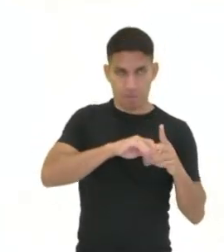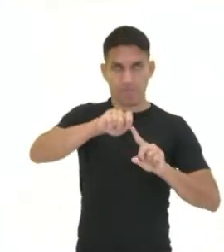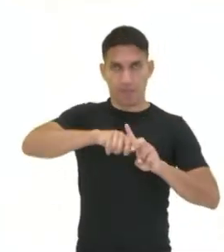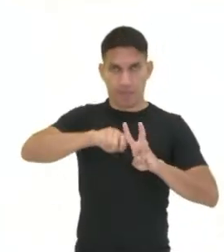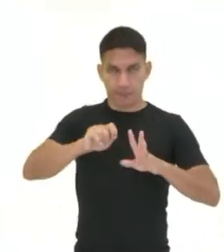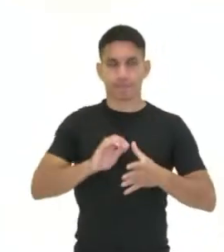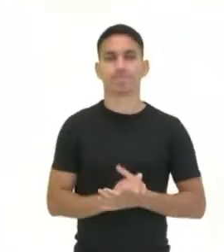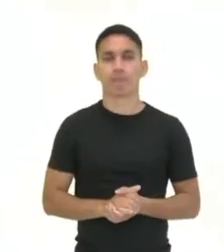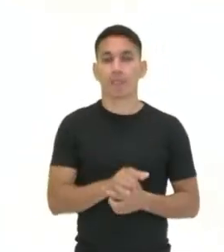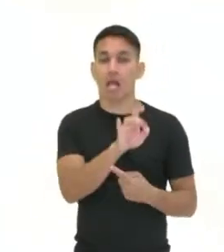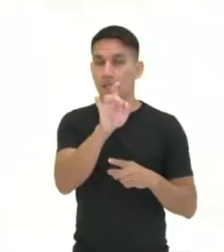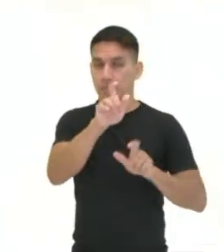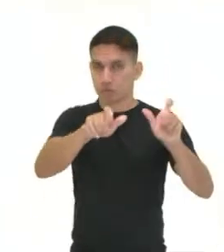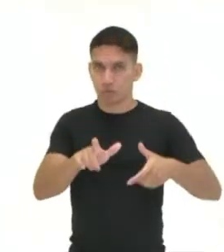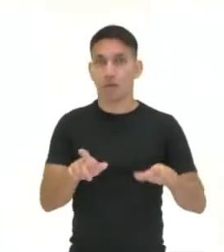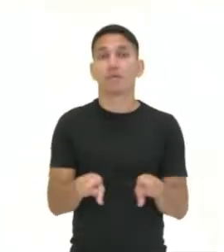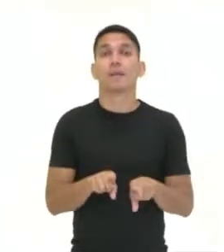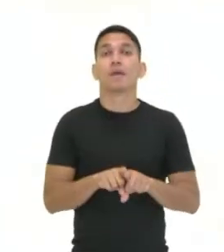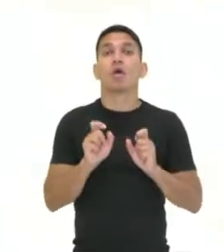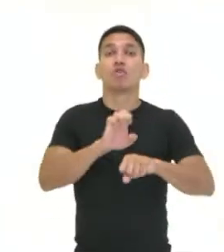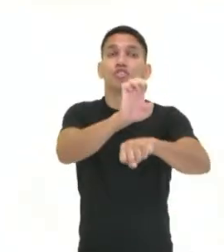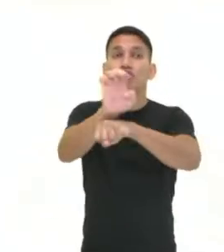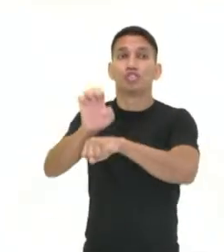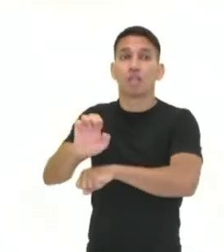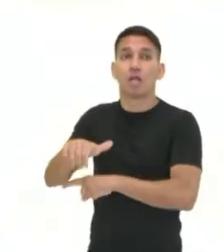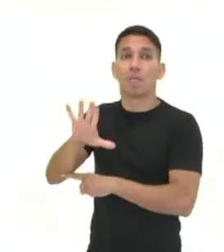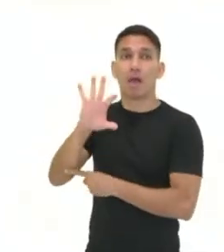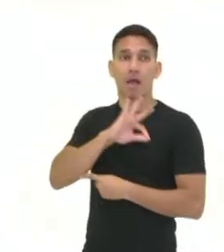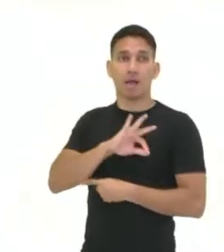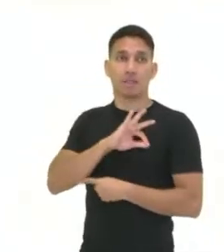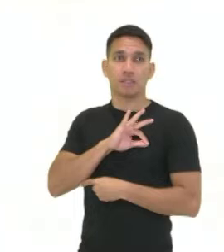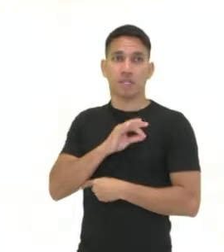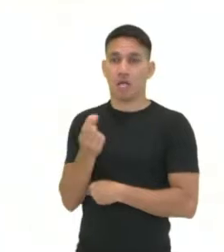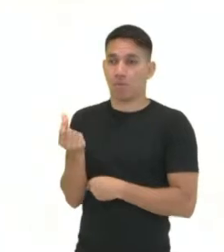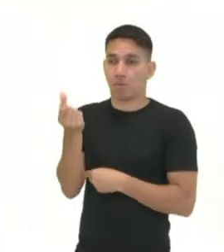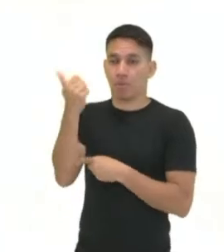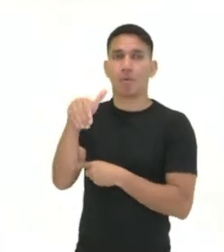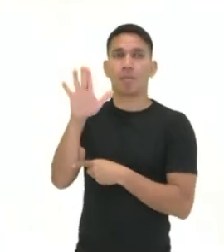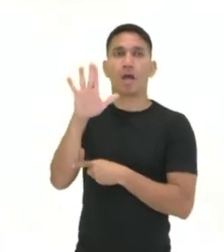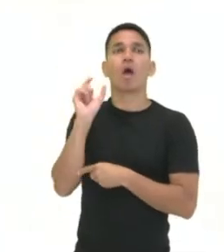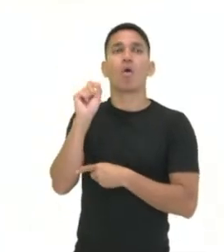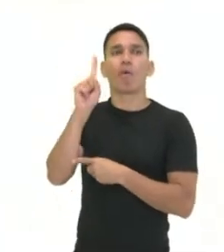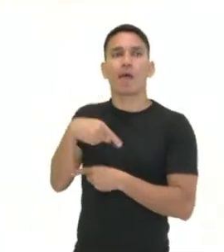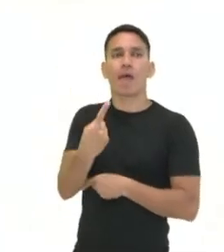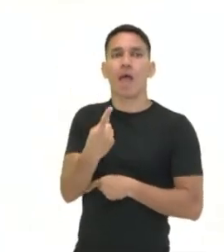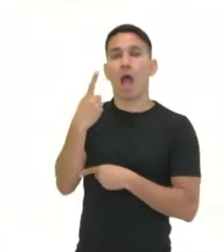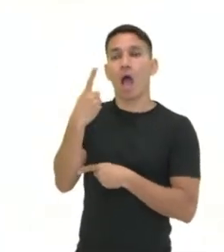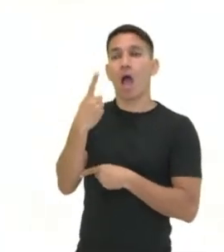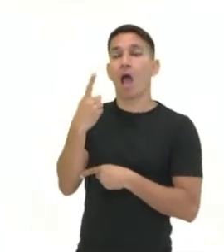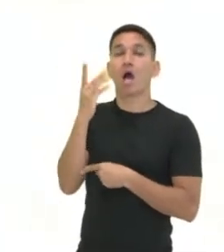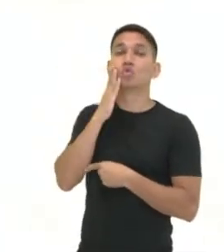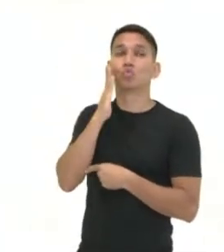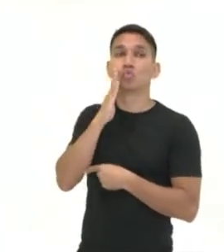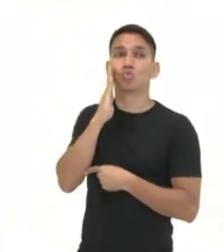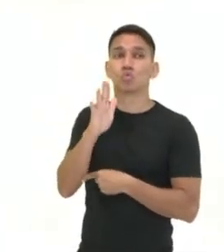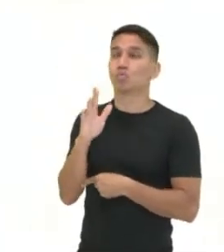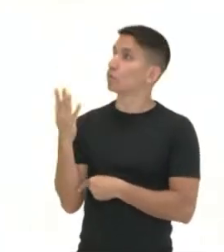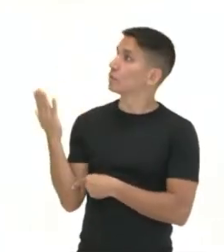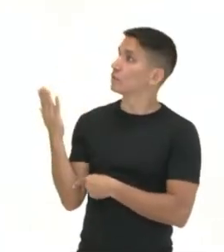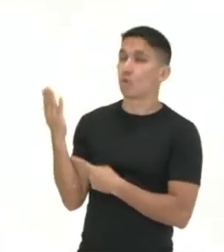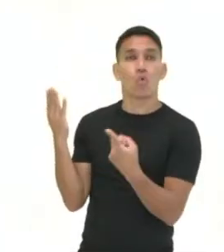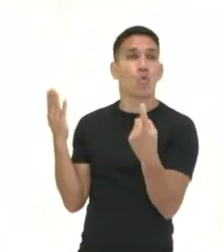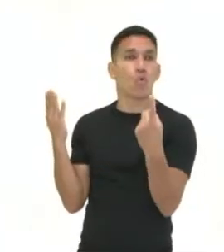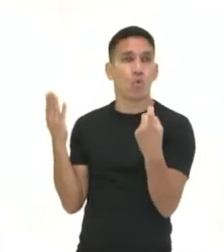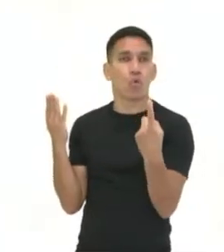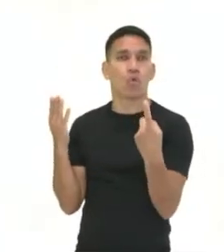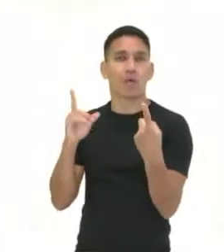os estados que têm maiores renda per capita, aqui a gente tem os tons em azul. No caso, o único que vai